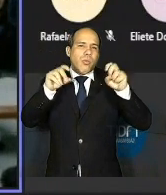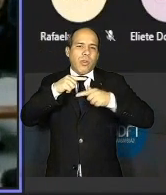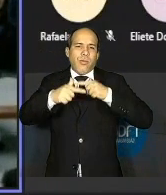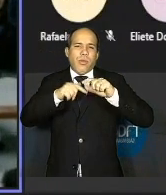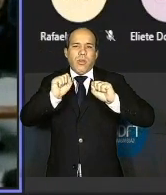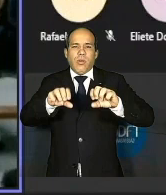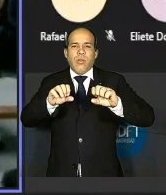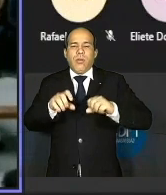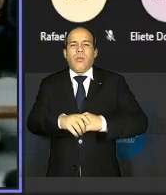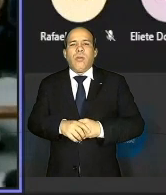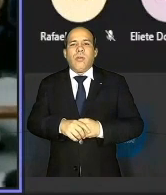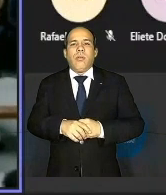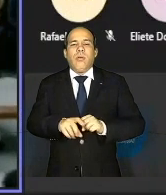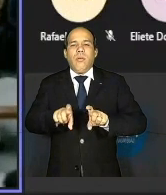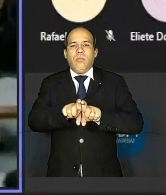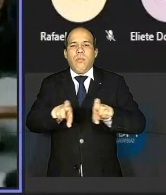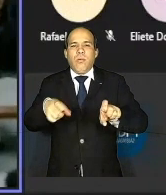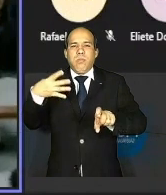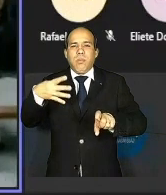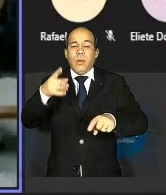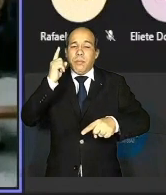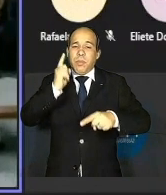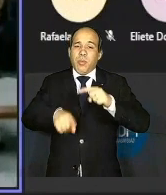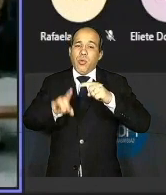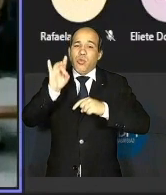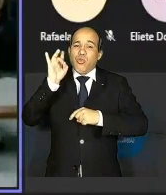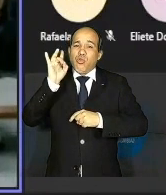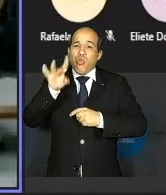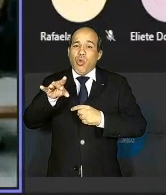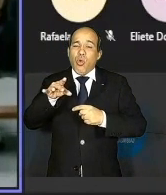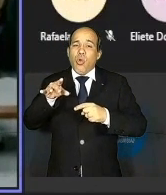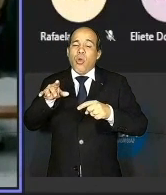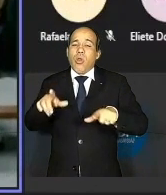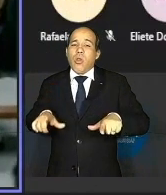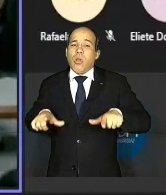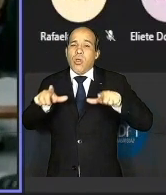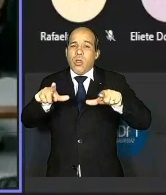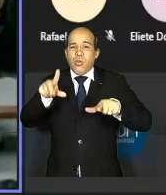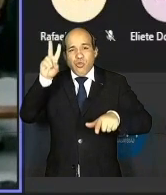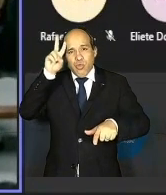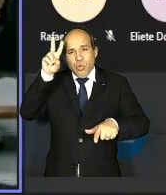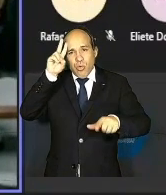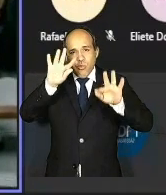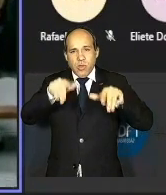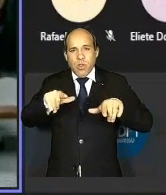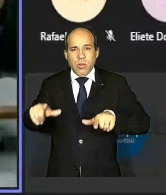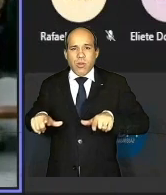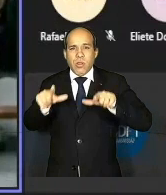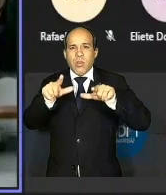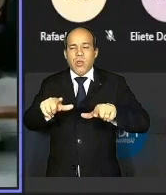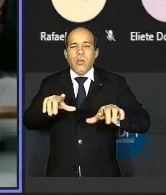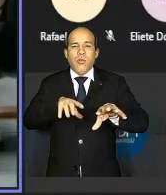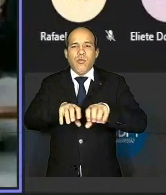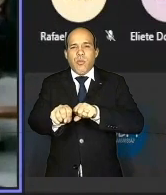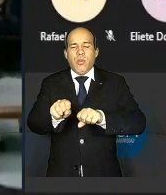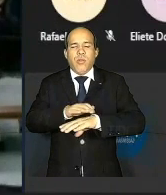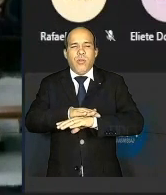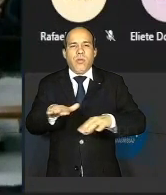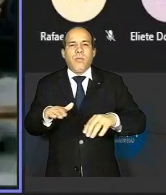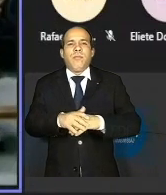atividade educacional. E, em seu parágrafo 4º, apenas veda a cobrança pela expedição do diploma histórico final